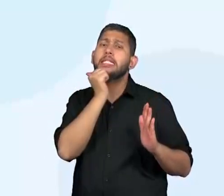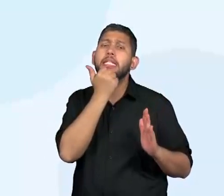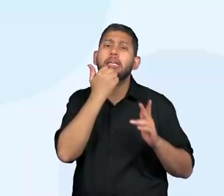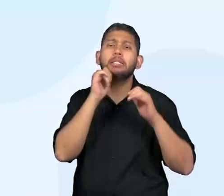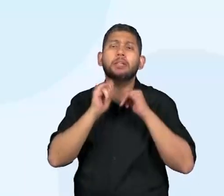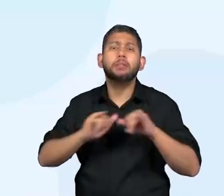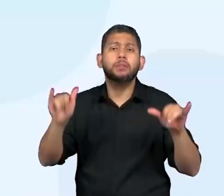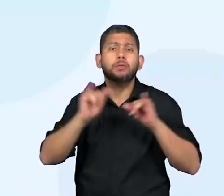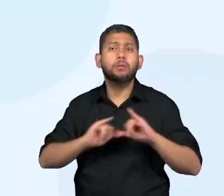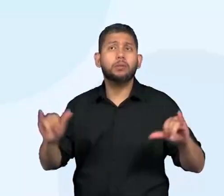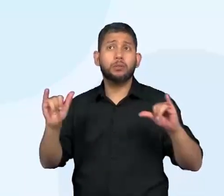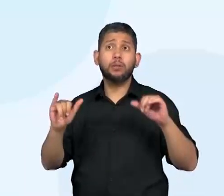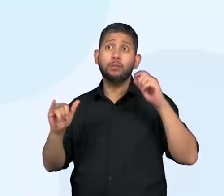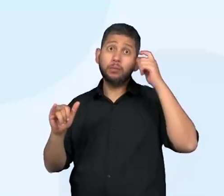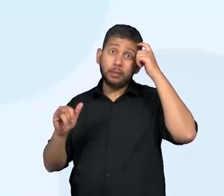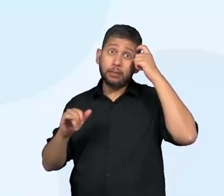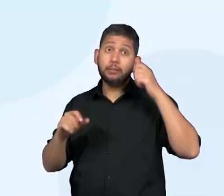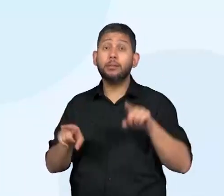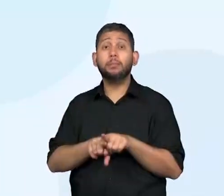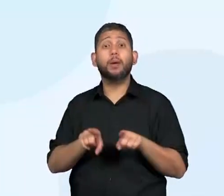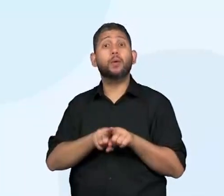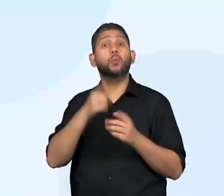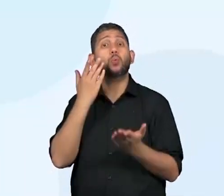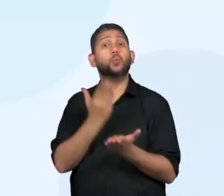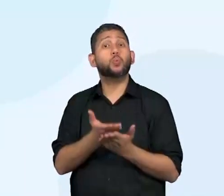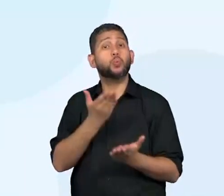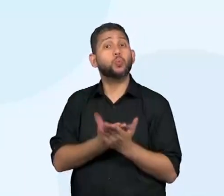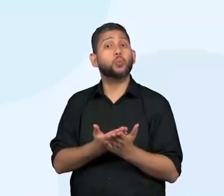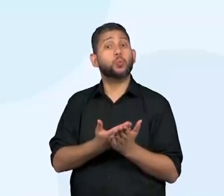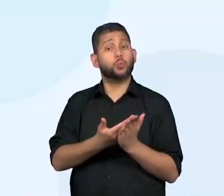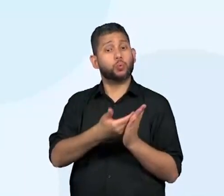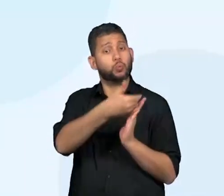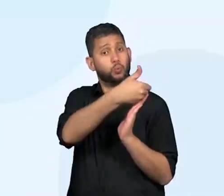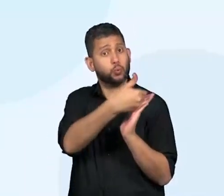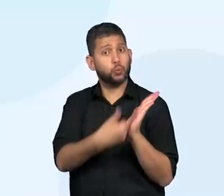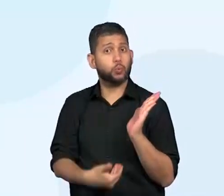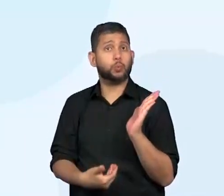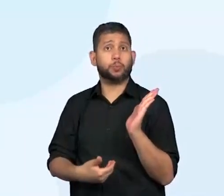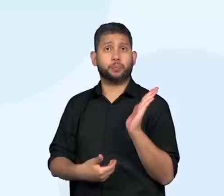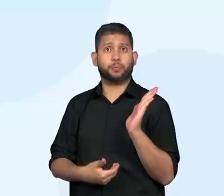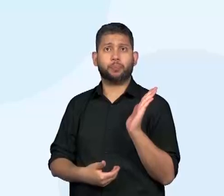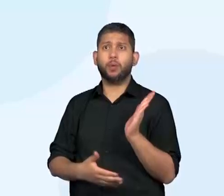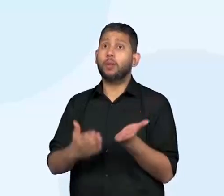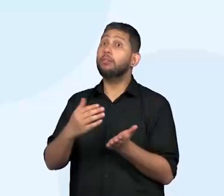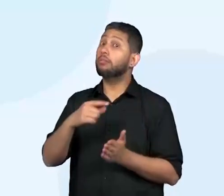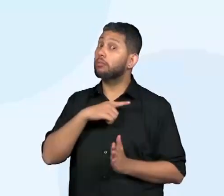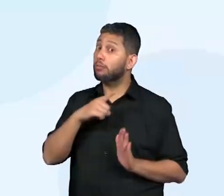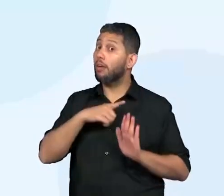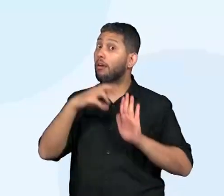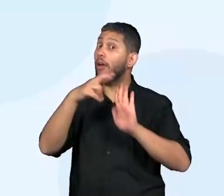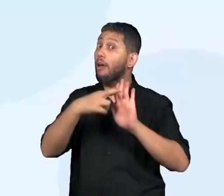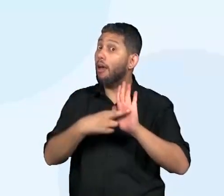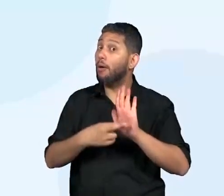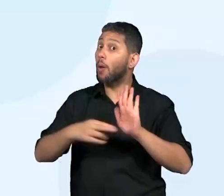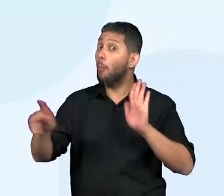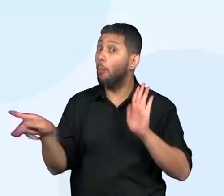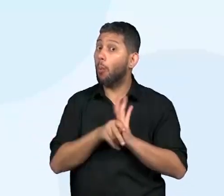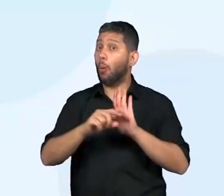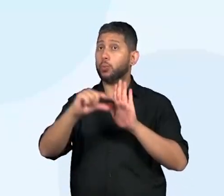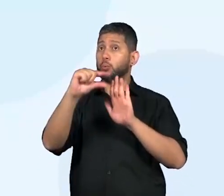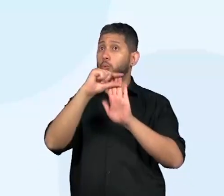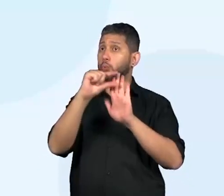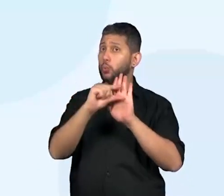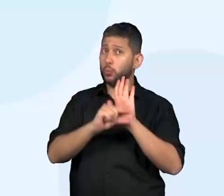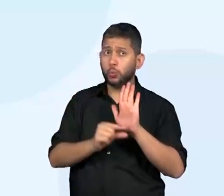e roteiros de estudos são desenvolvidos. A partir das regras de estrutura, vocês